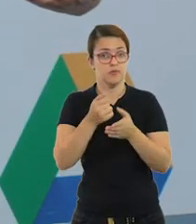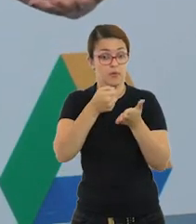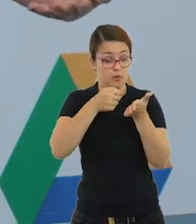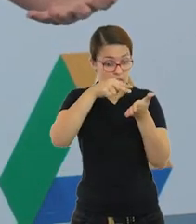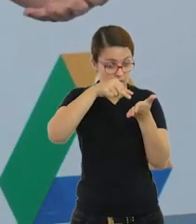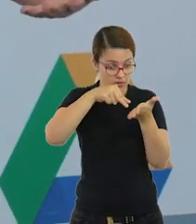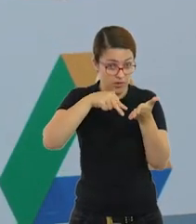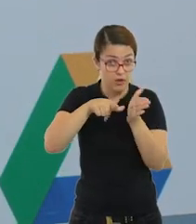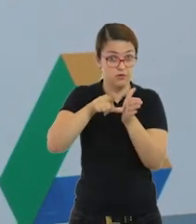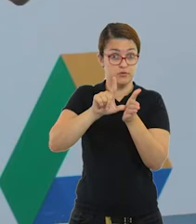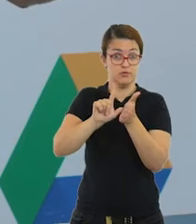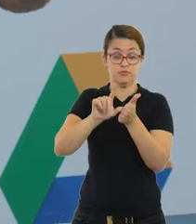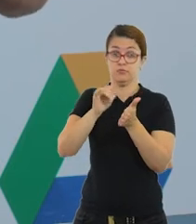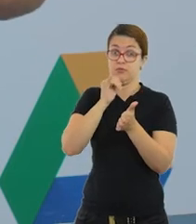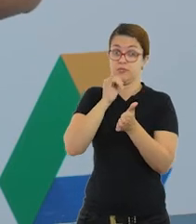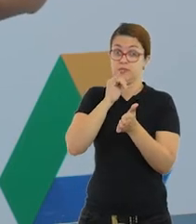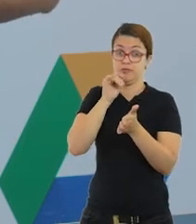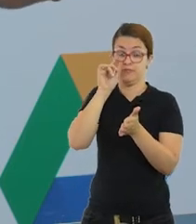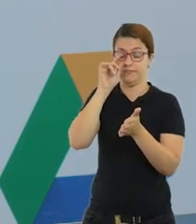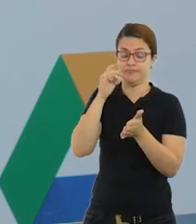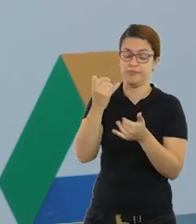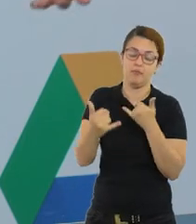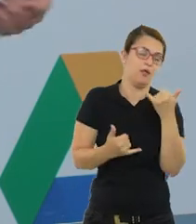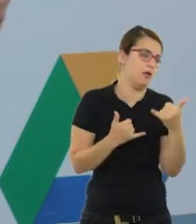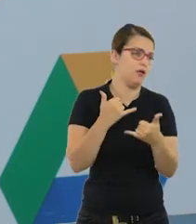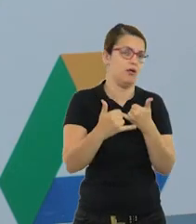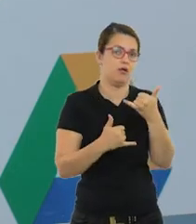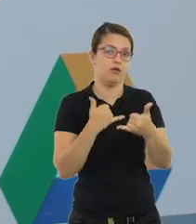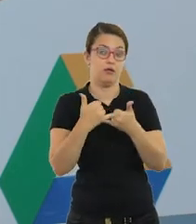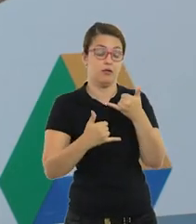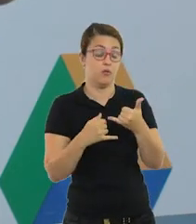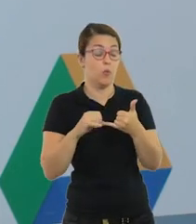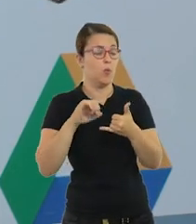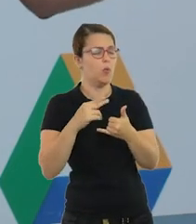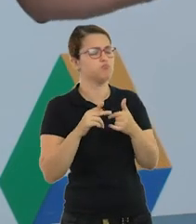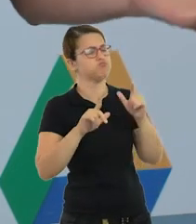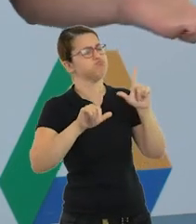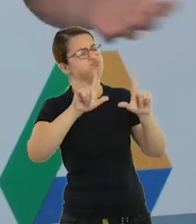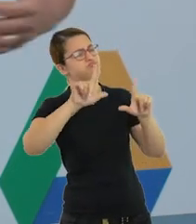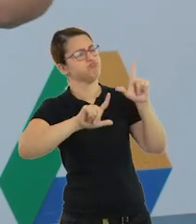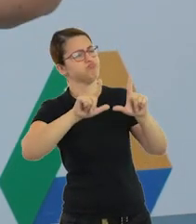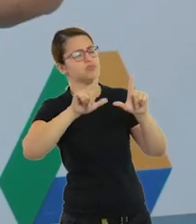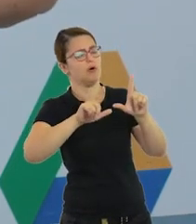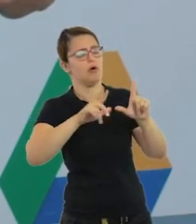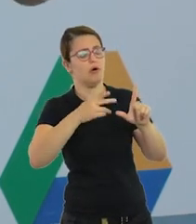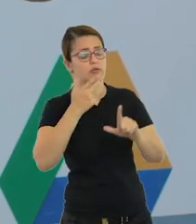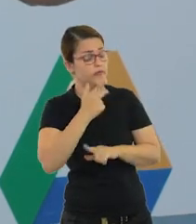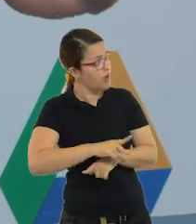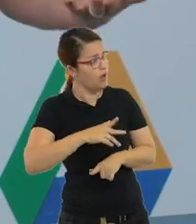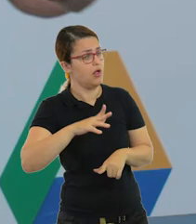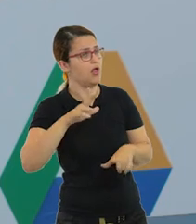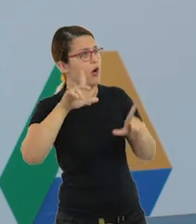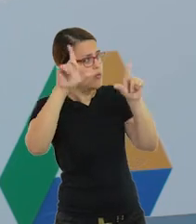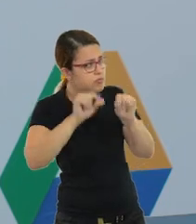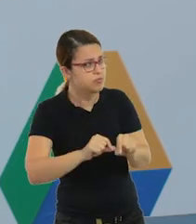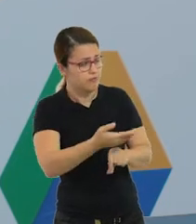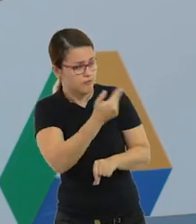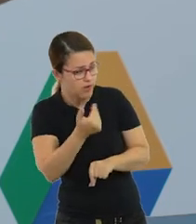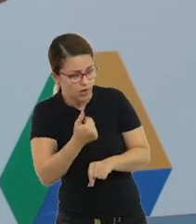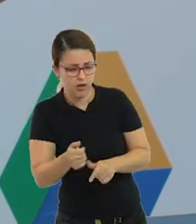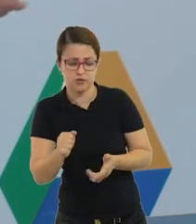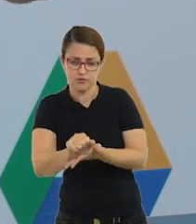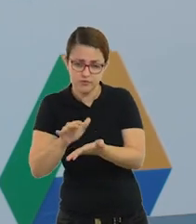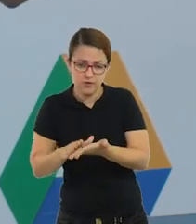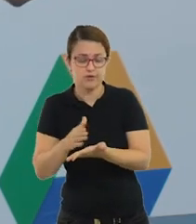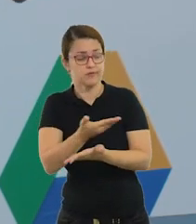com antecedência. Às vezes a criança está brincando, ela está assistindo um filme e você fala, desliga a televisão e vem fazer a